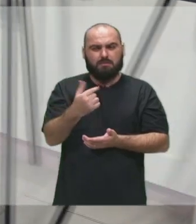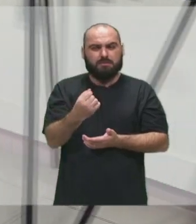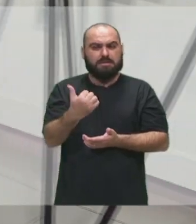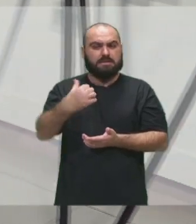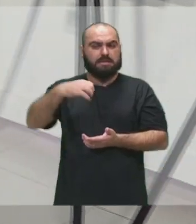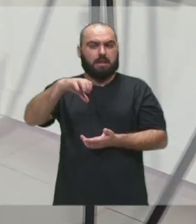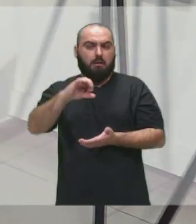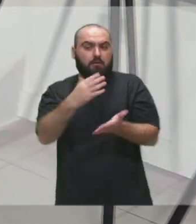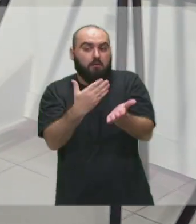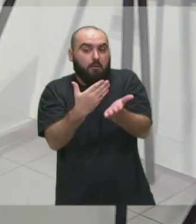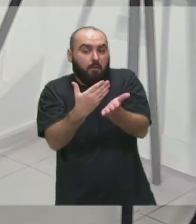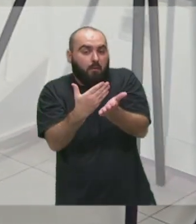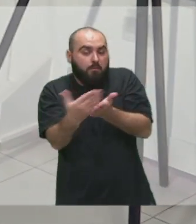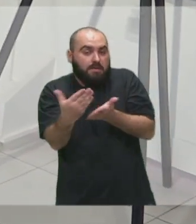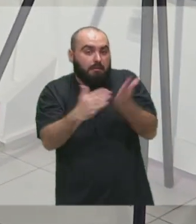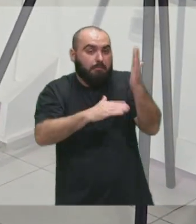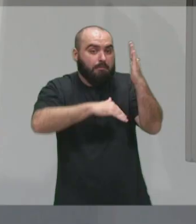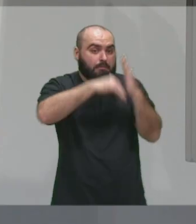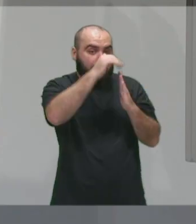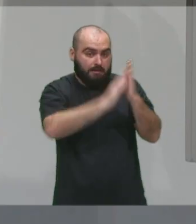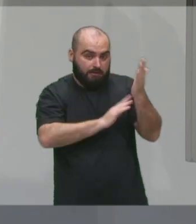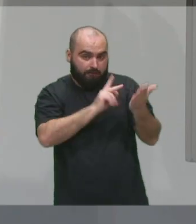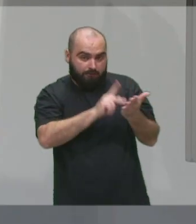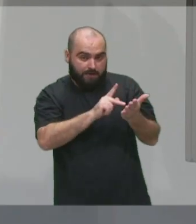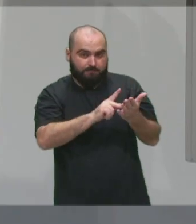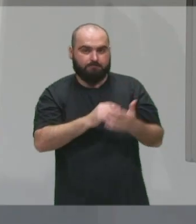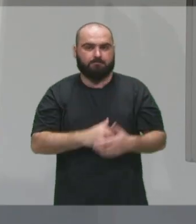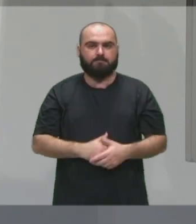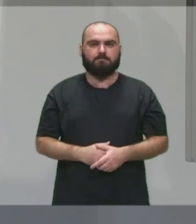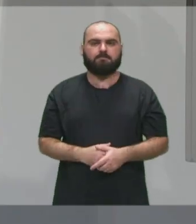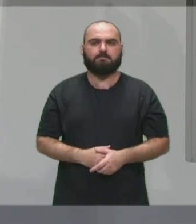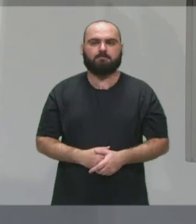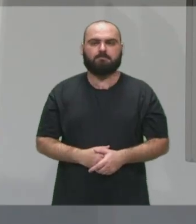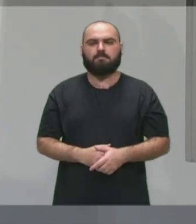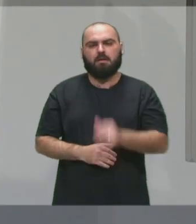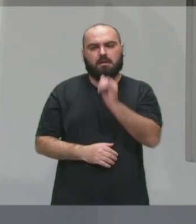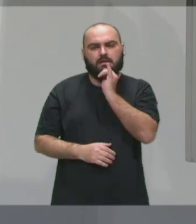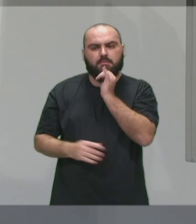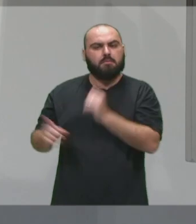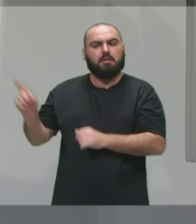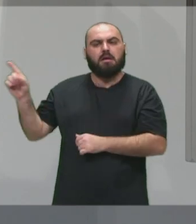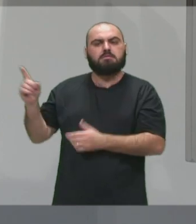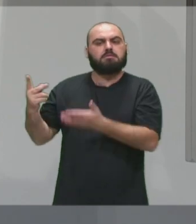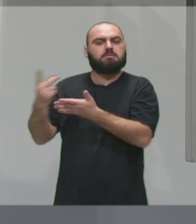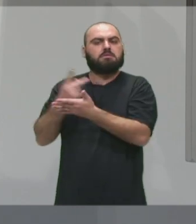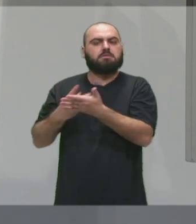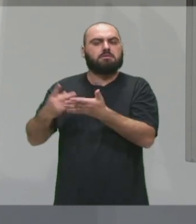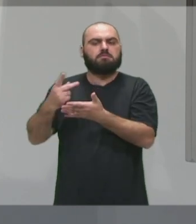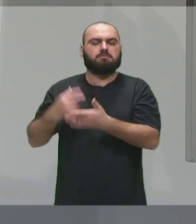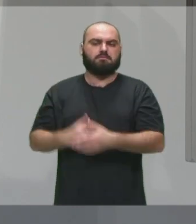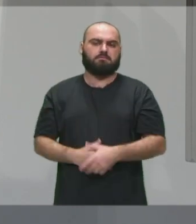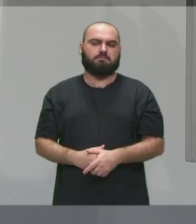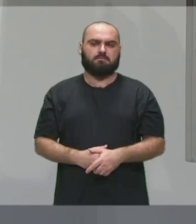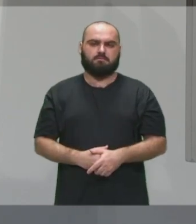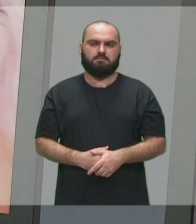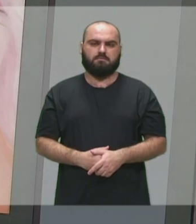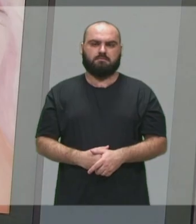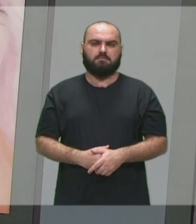2019 começar a pintar, né? E, por exemplo, essa obra que está aparecendo agora, essa